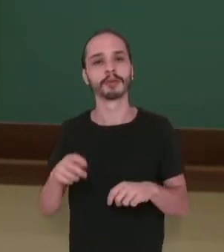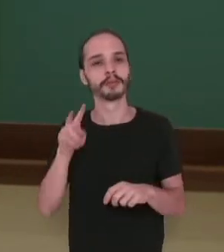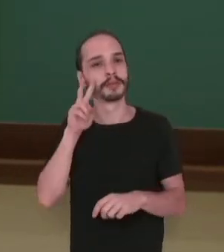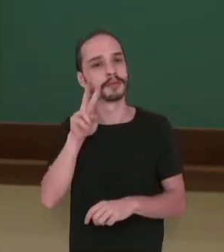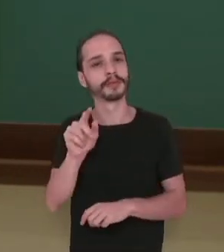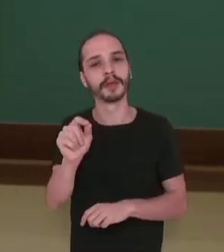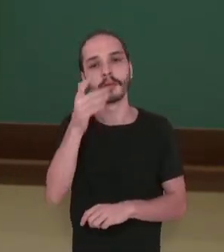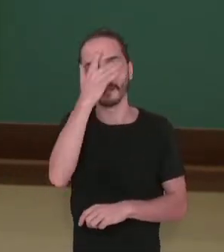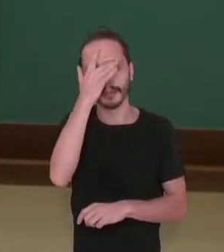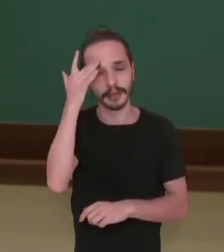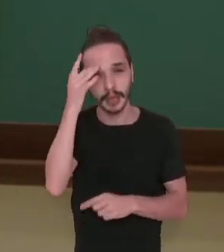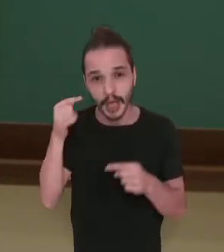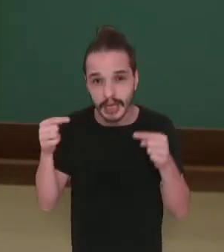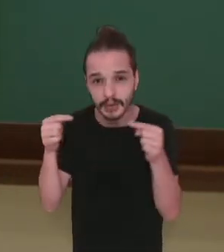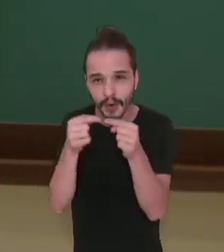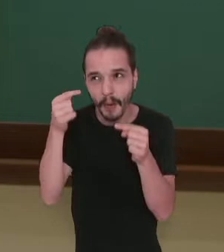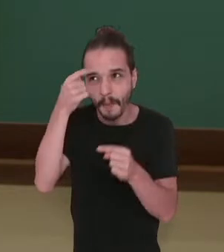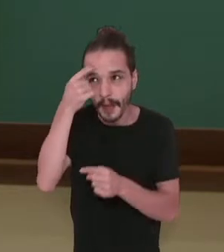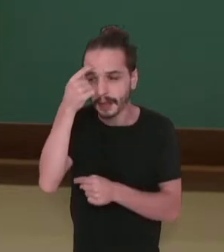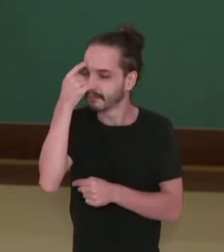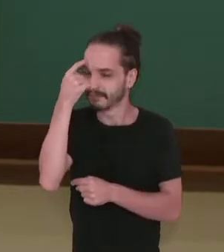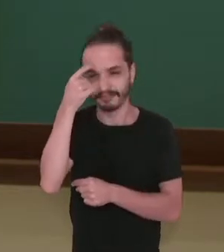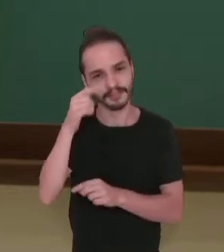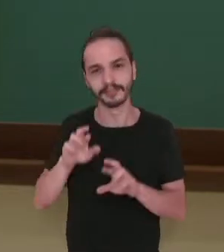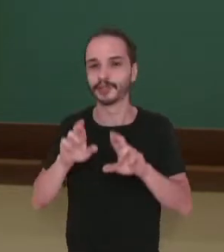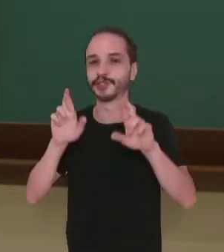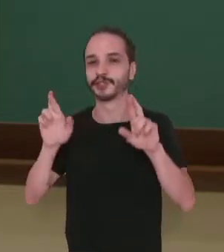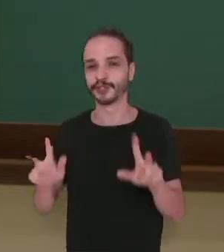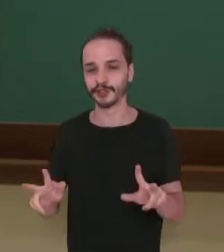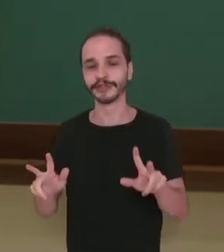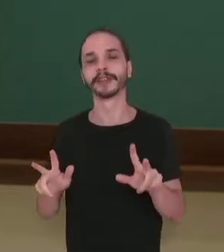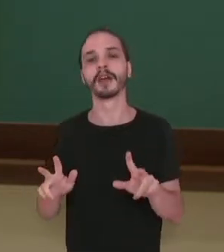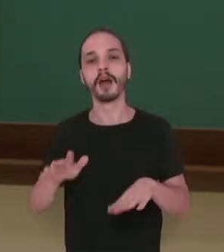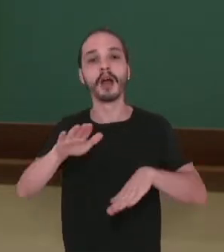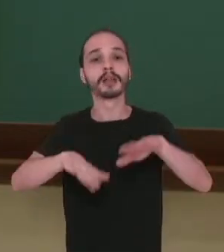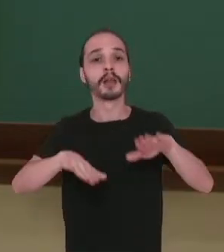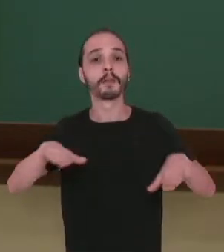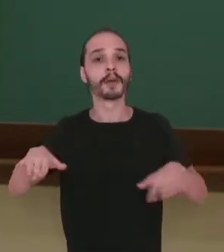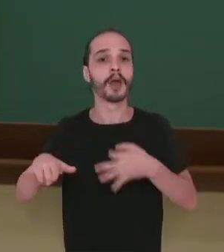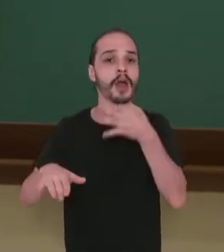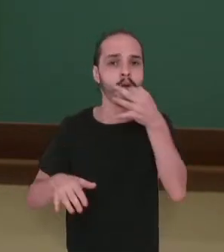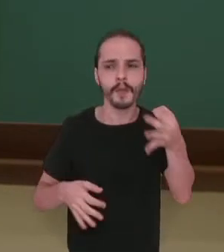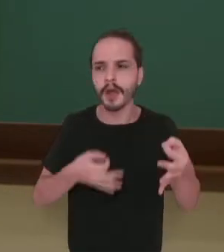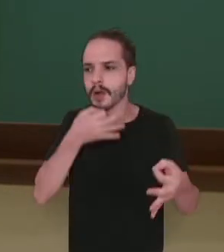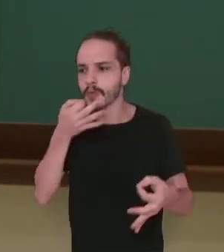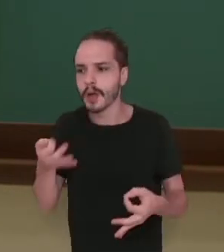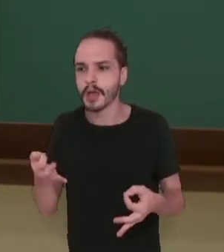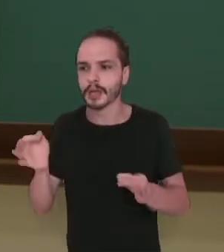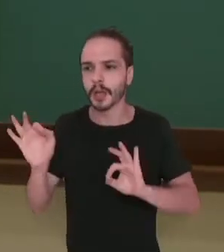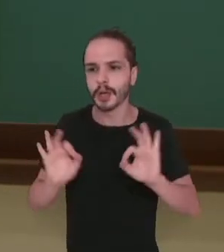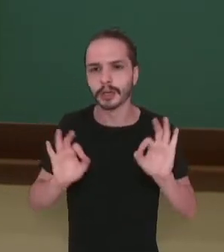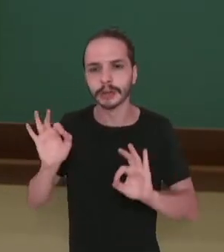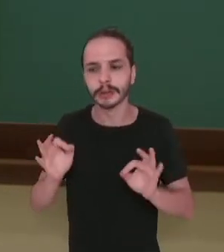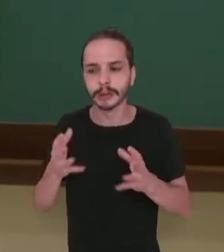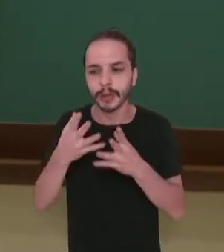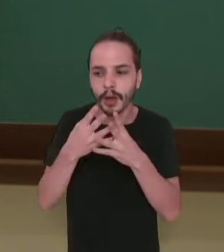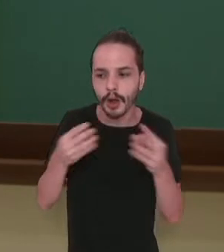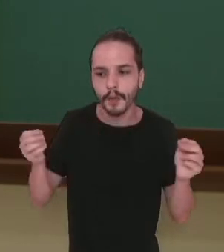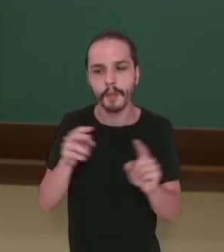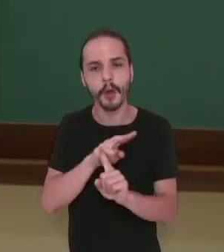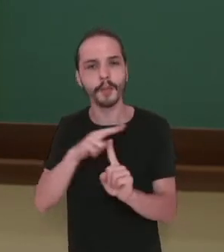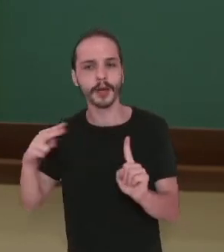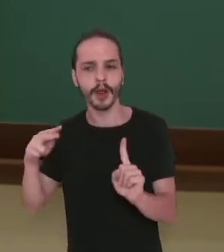pessoas pensam igual, Muitas vezes elas pensam diferentes e aí vai depender da construção dos argumentos para convencer do ponto de vista.